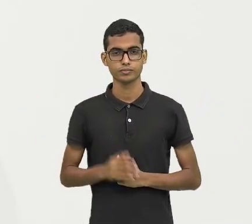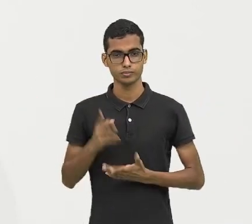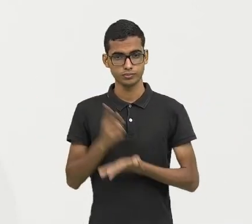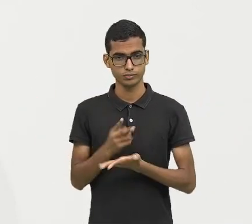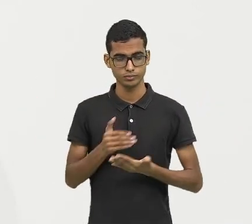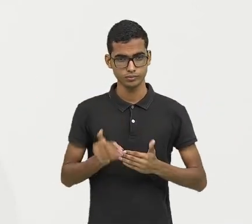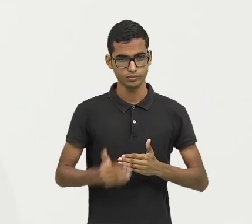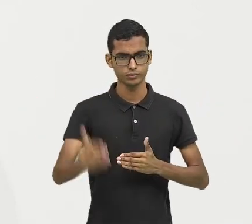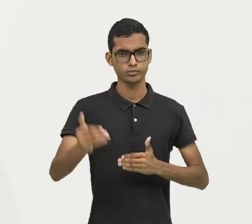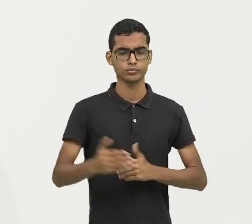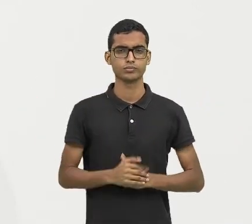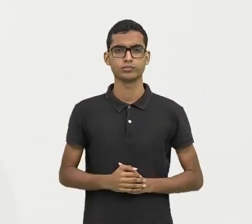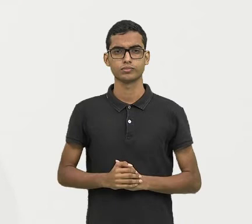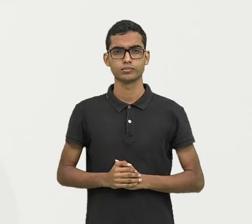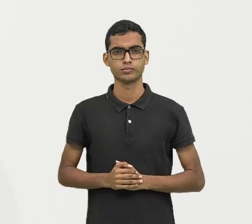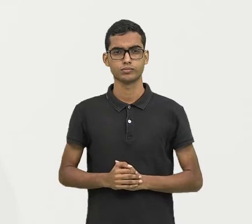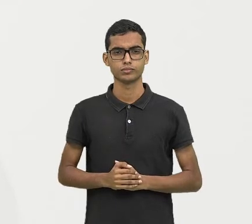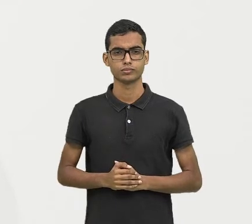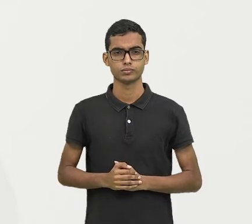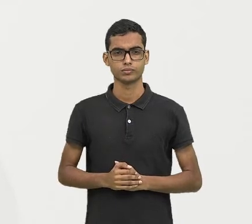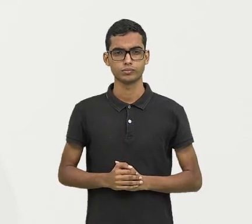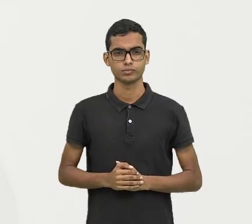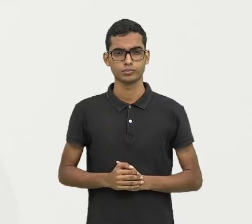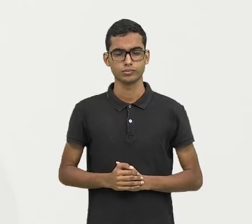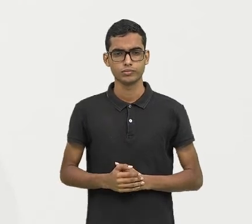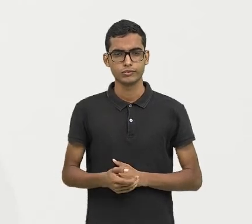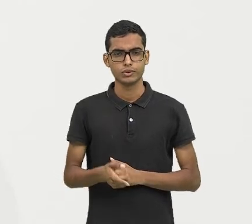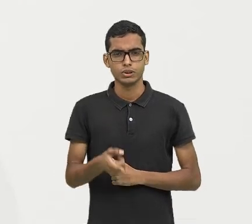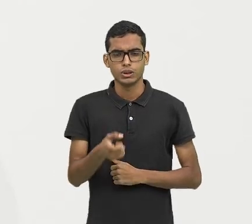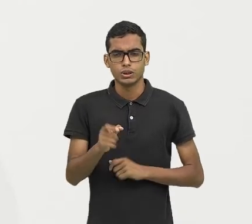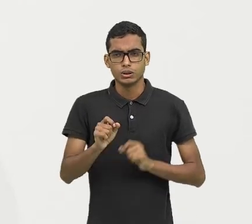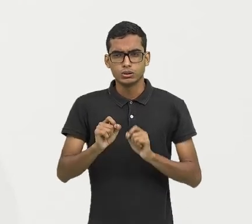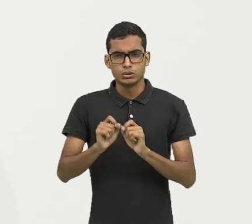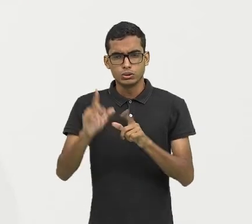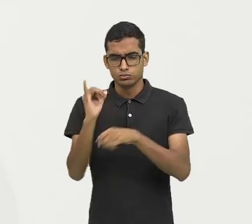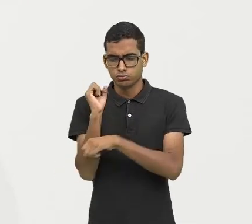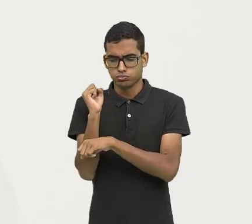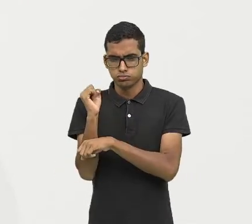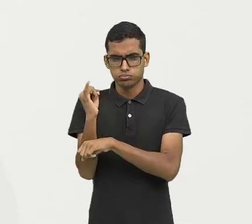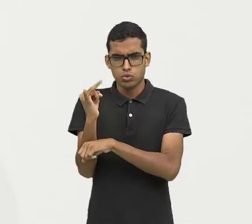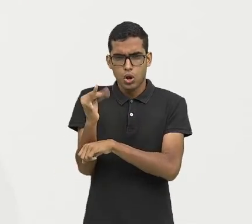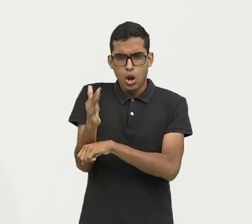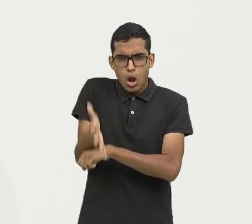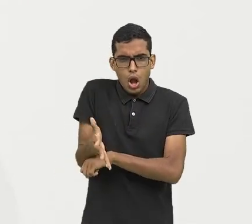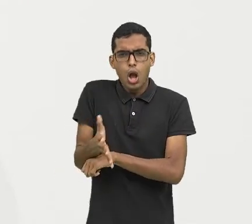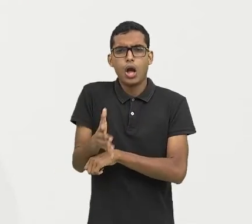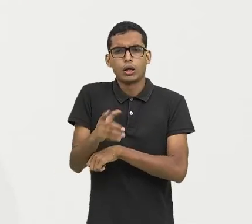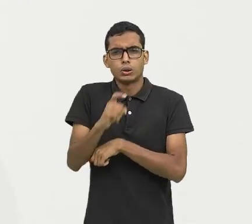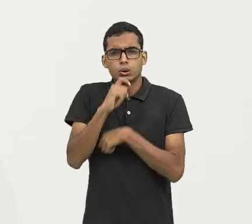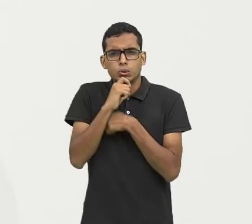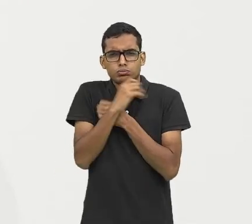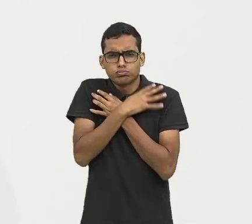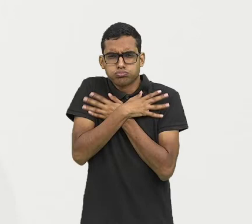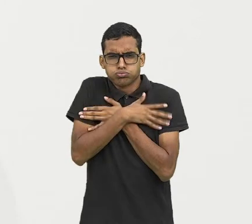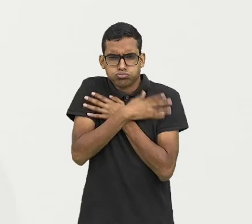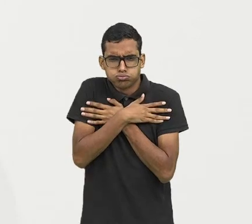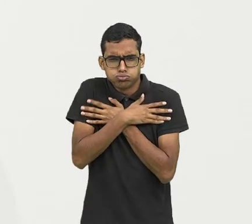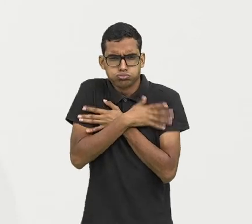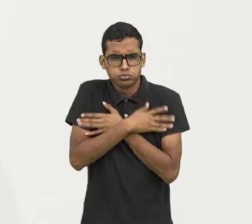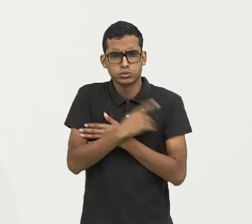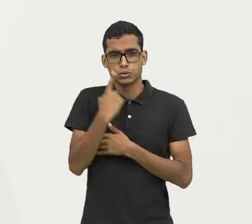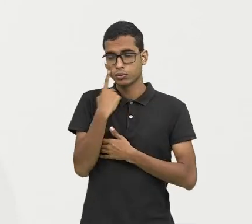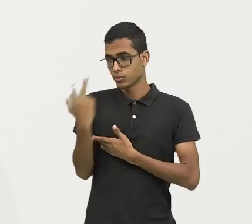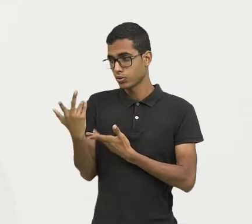adiante, olha só. Fez muito frio naquela madrugada. Observem aqui, gente, verbo